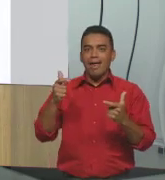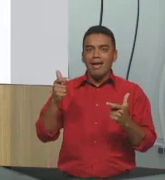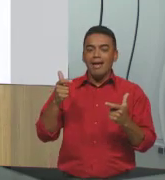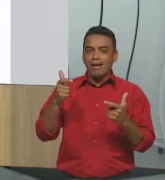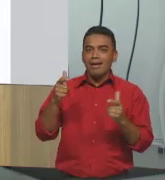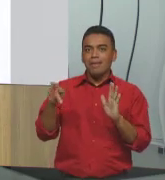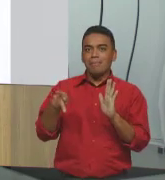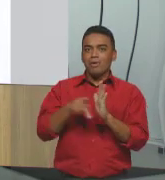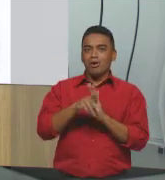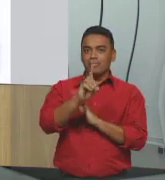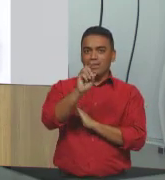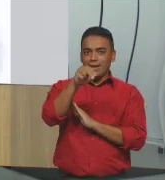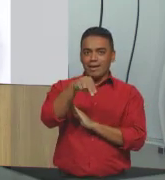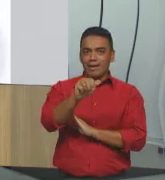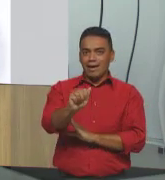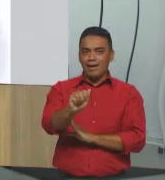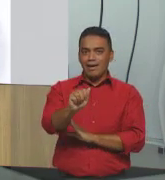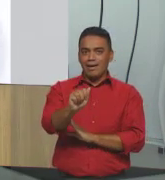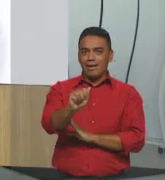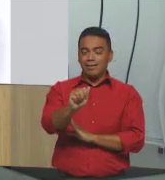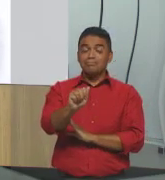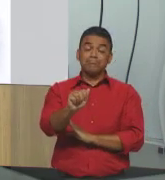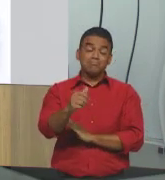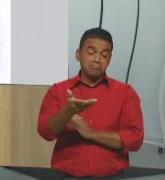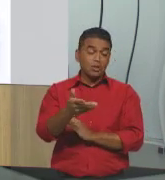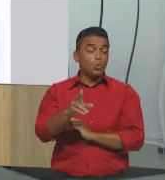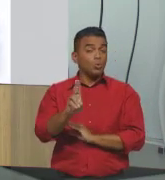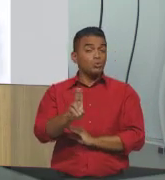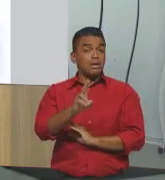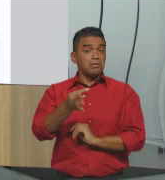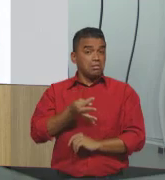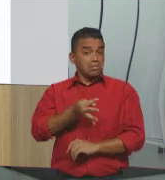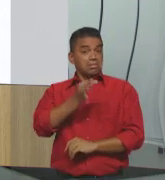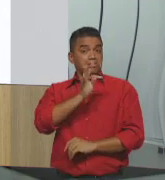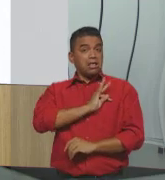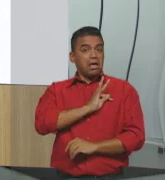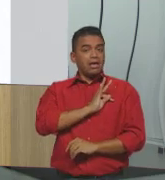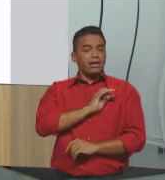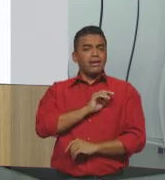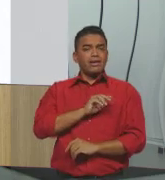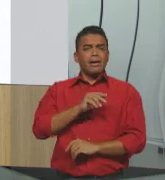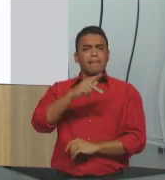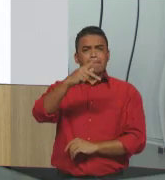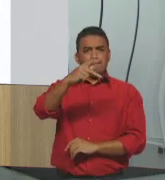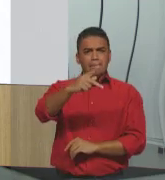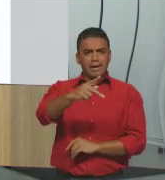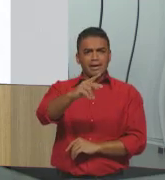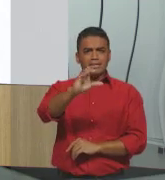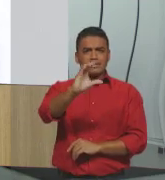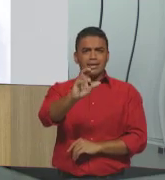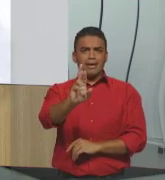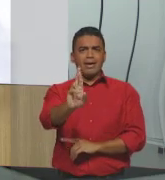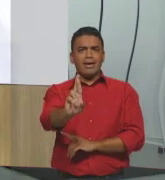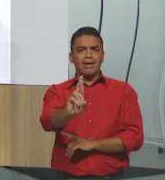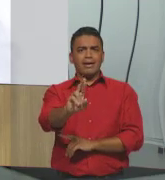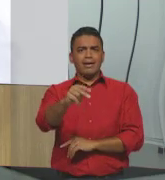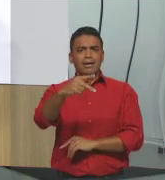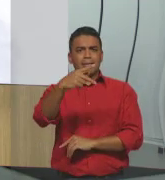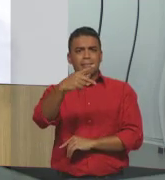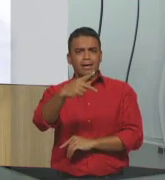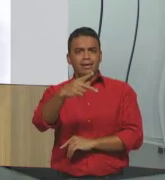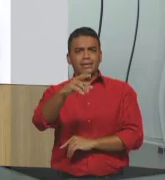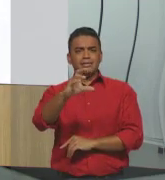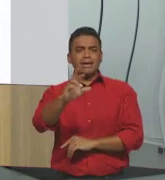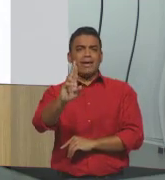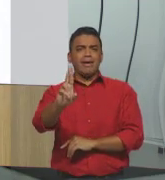de DNA utilizando uma técnica chamada de PCR, que é a reação